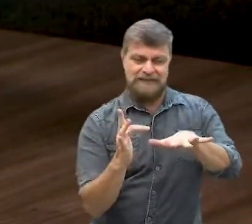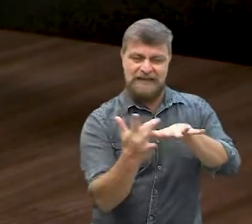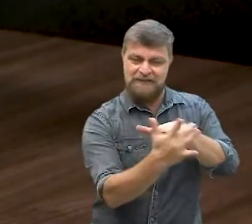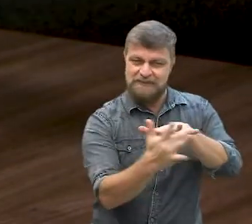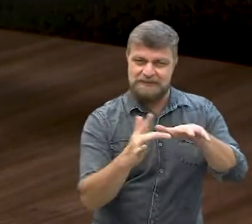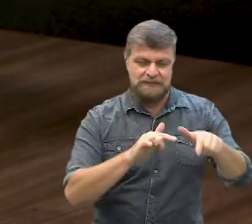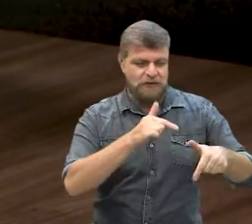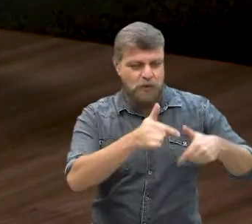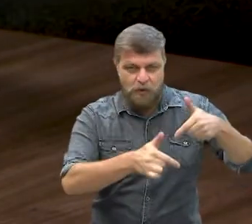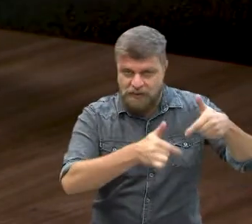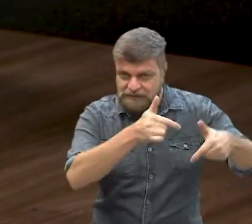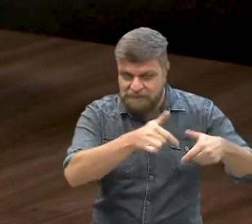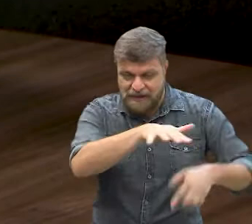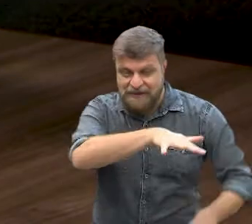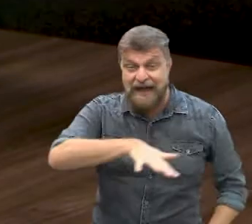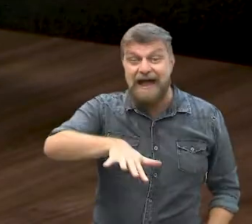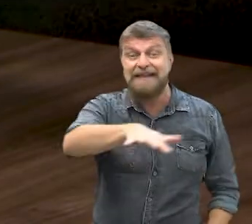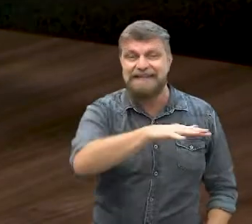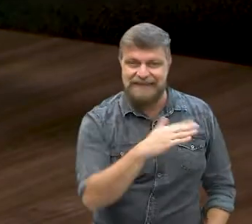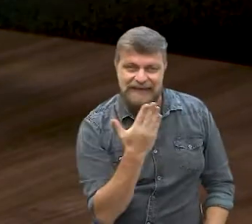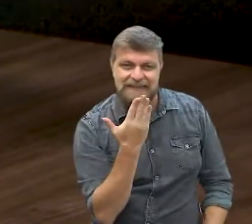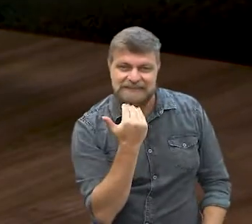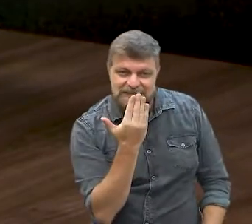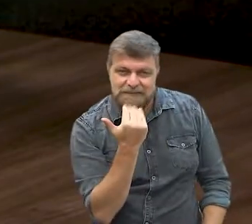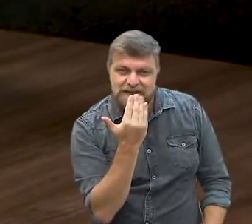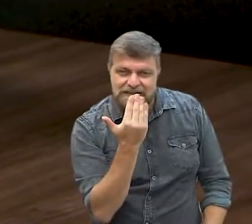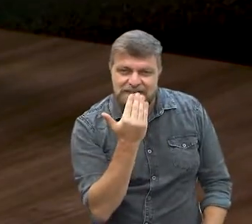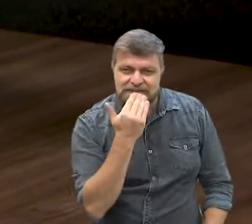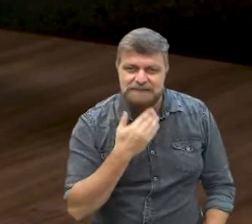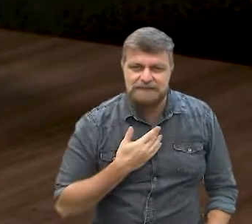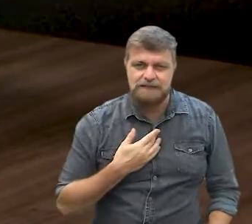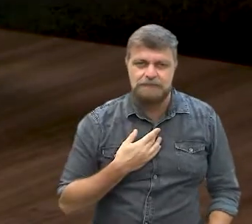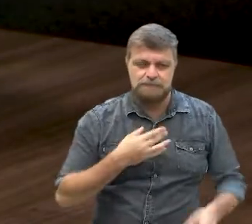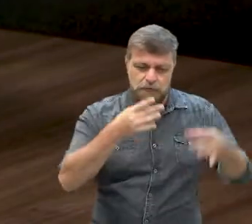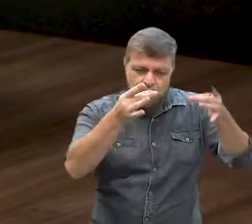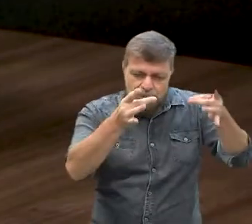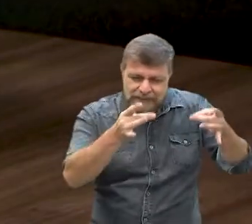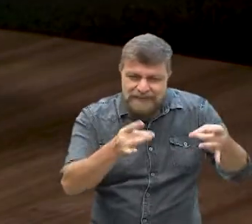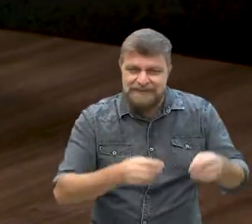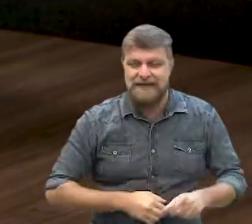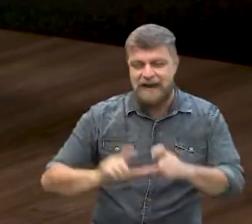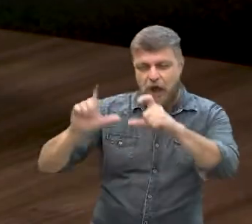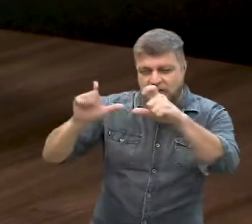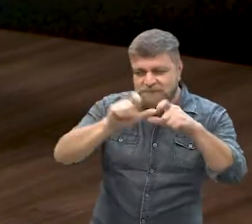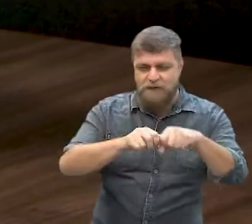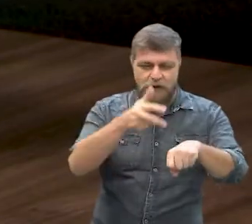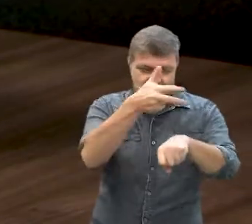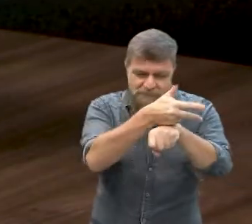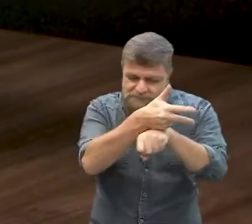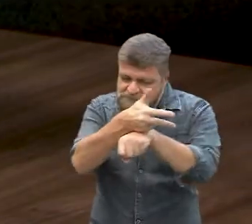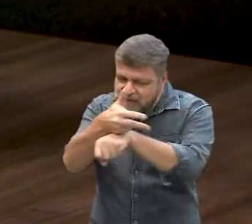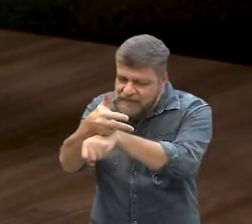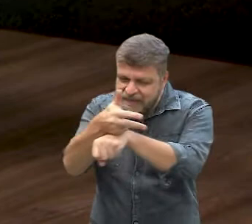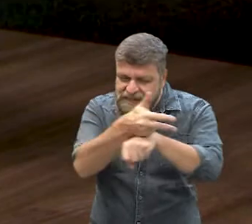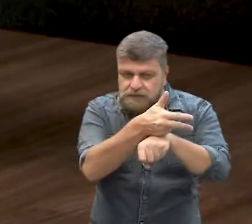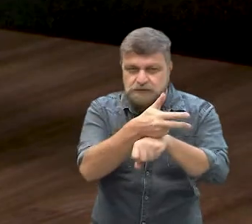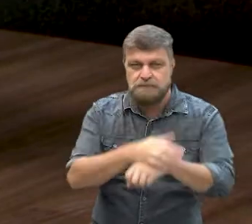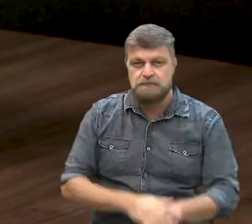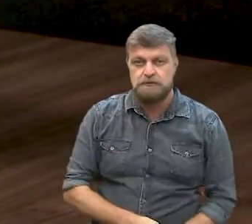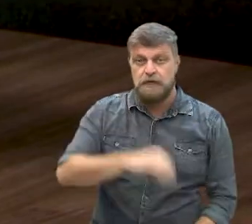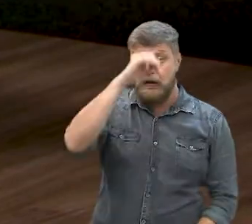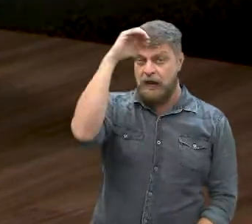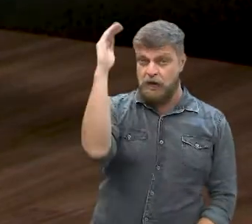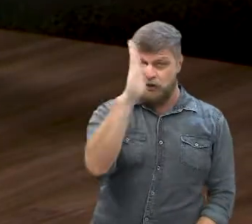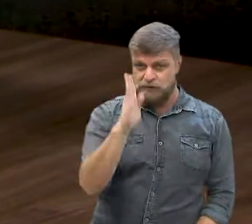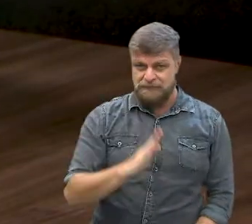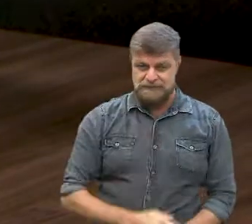sociais, o trabalho do segmento dele de alimentação, os cuidados com as fotos, com os vídeos. E só no